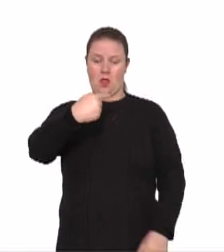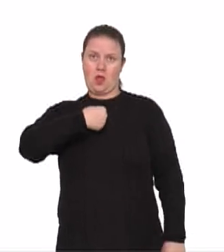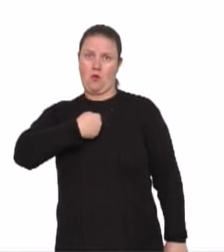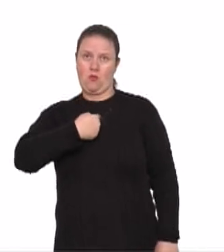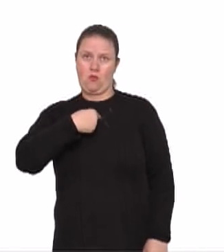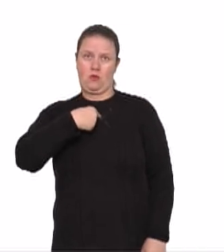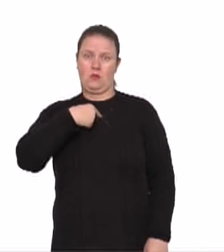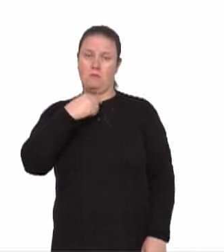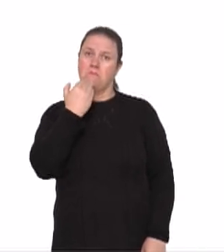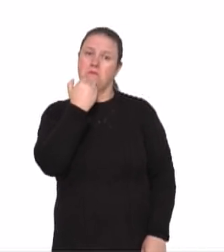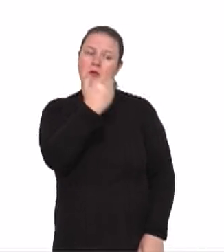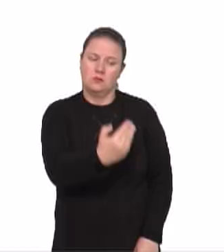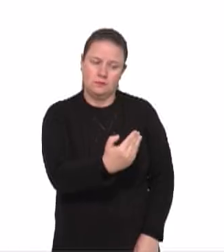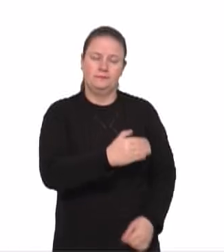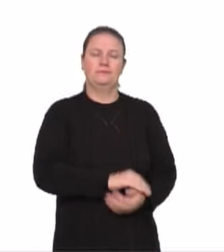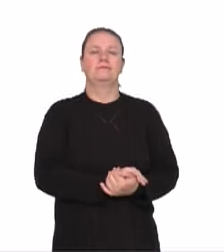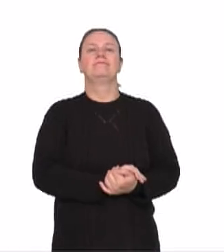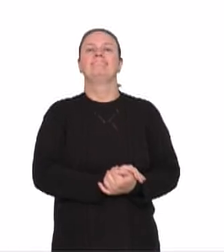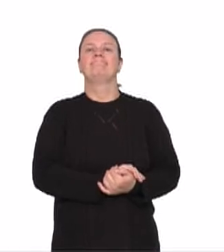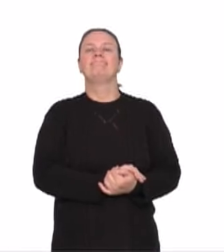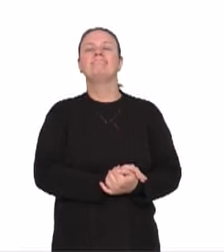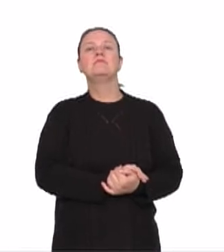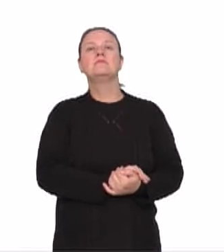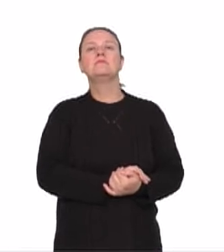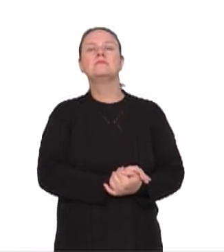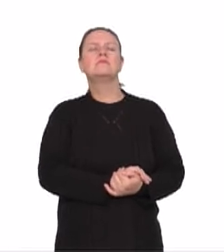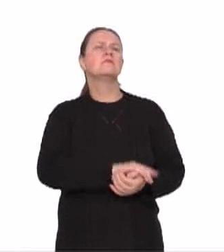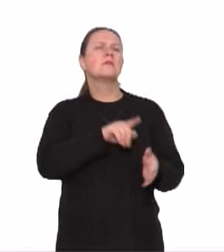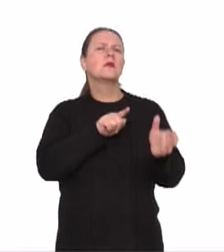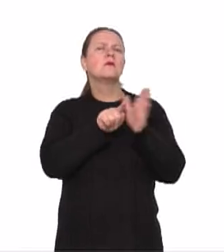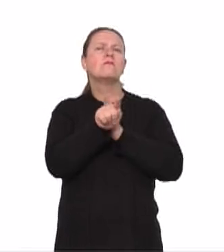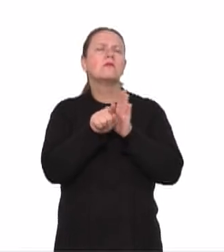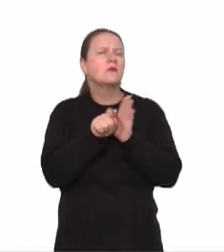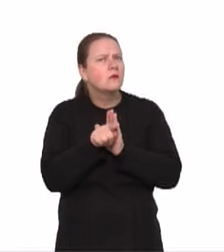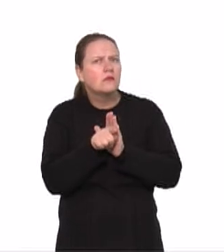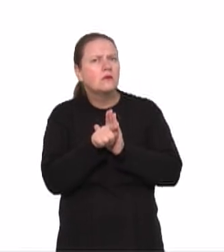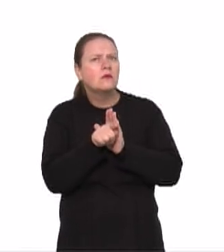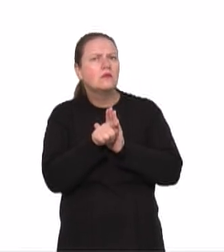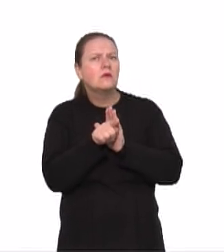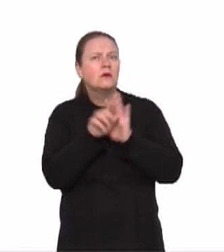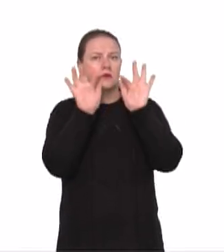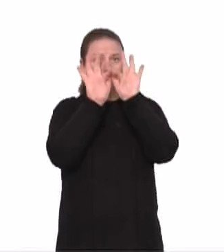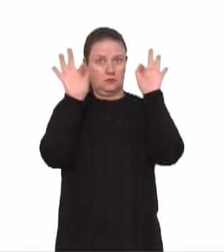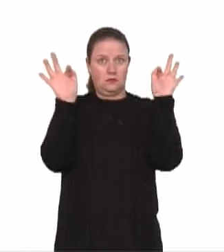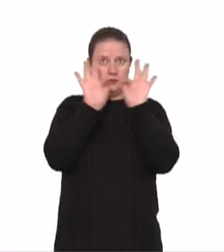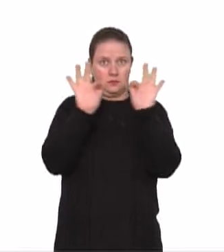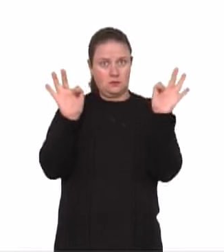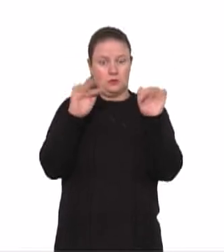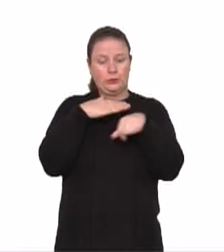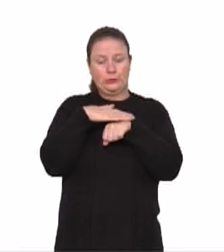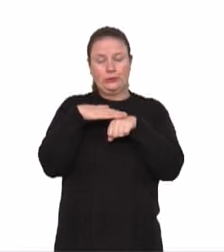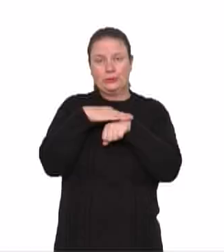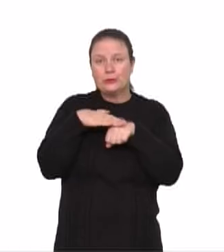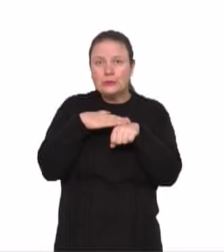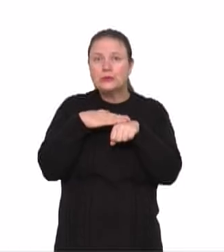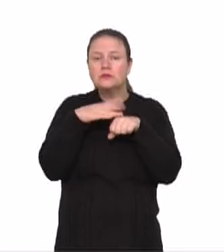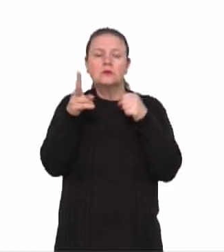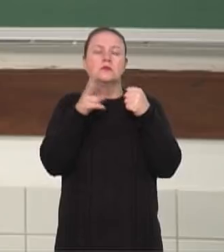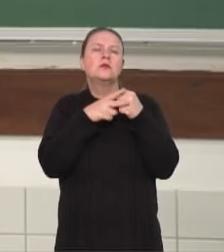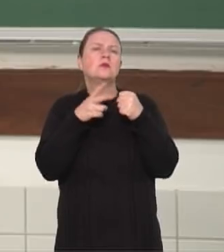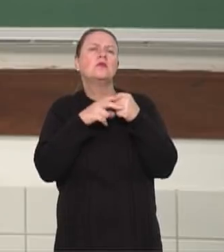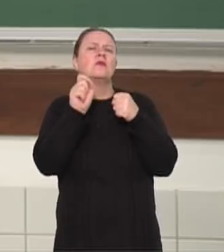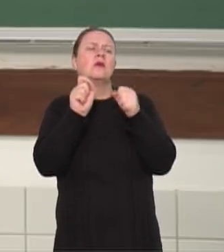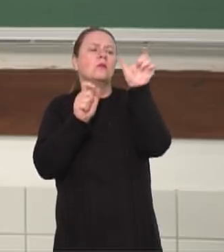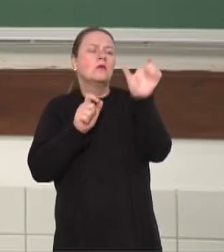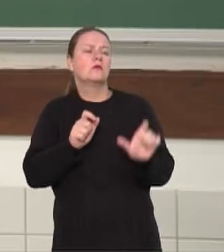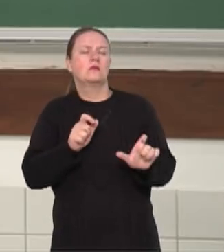ar. E quando eu pergunto para a frase, converso com o verbo da frase, quem solicitou, eu